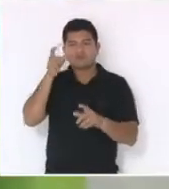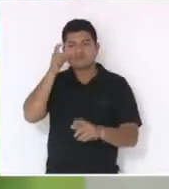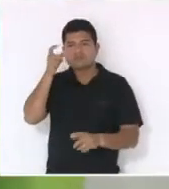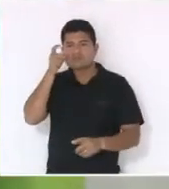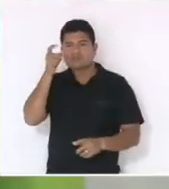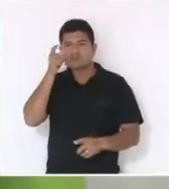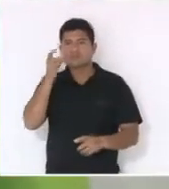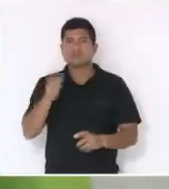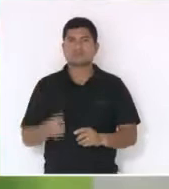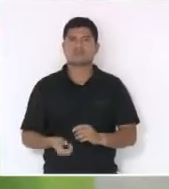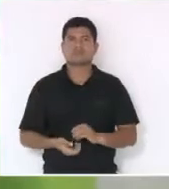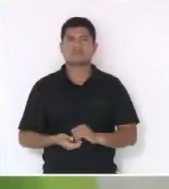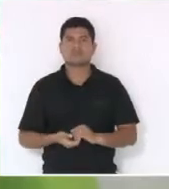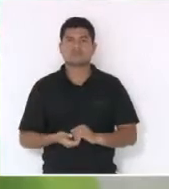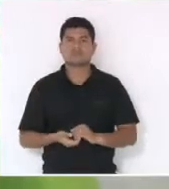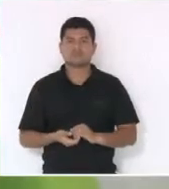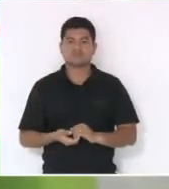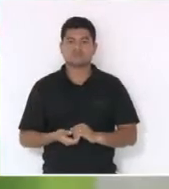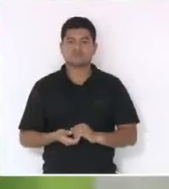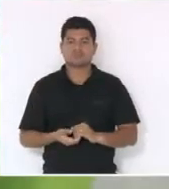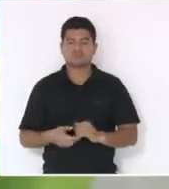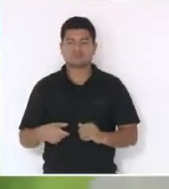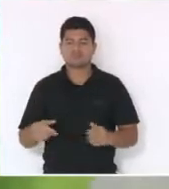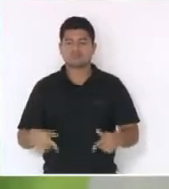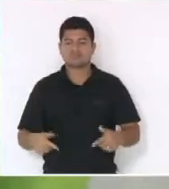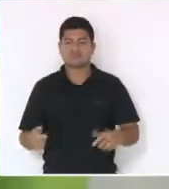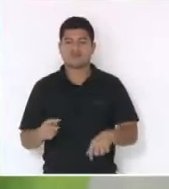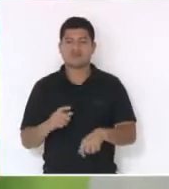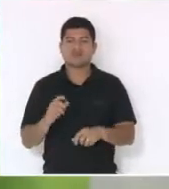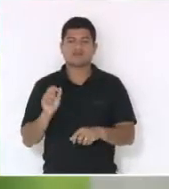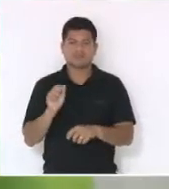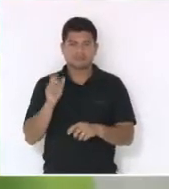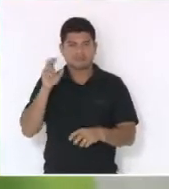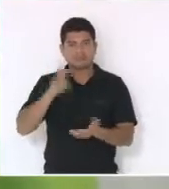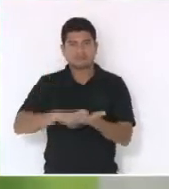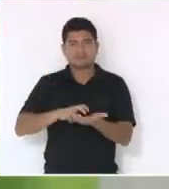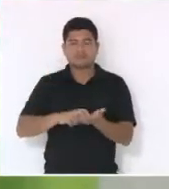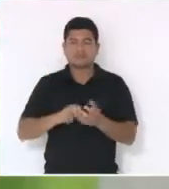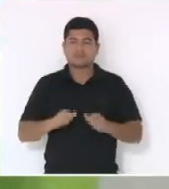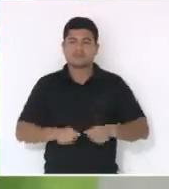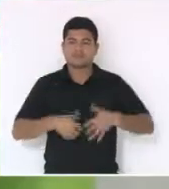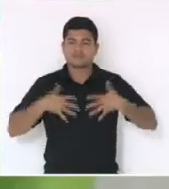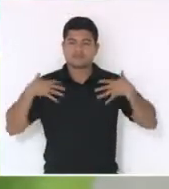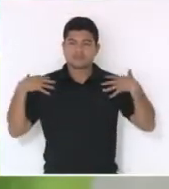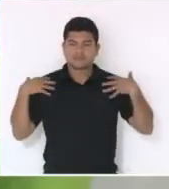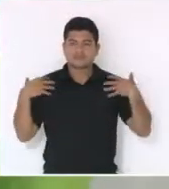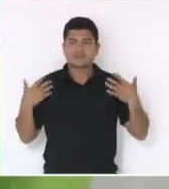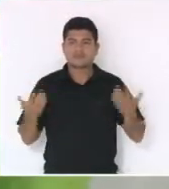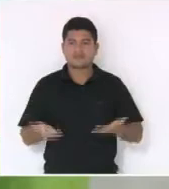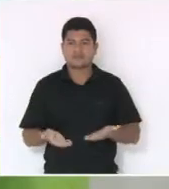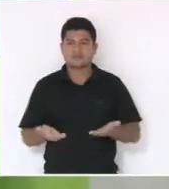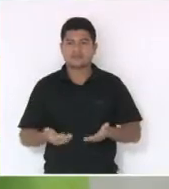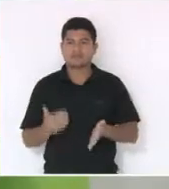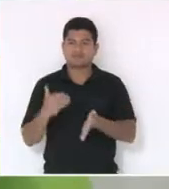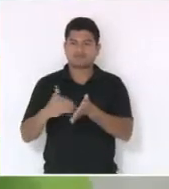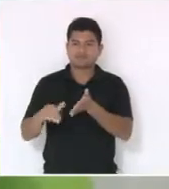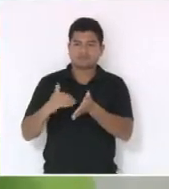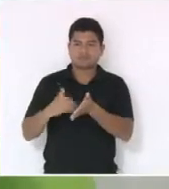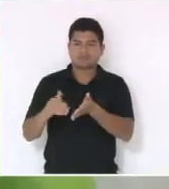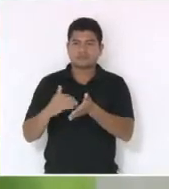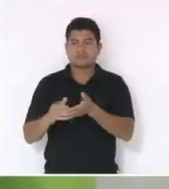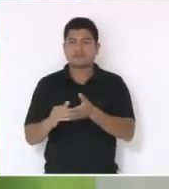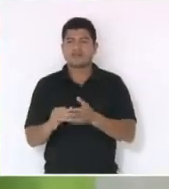Tive a honra de agora pela manhã já receber aí na casa o secretário de